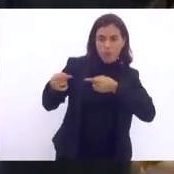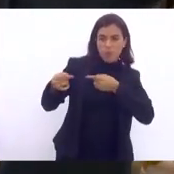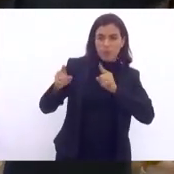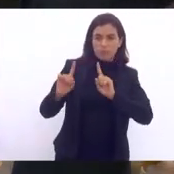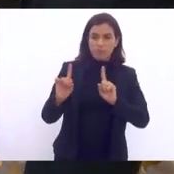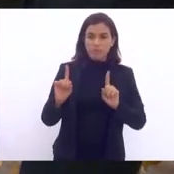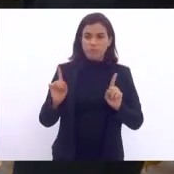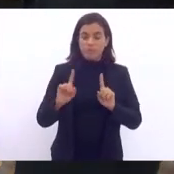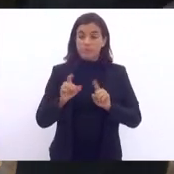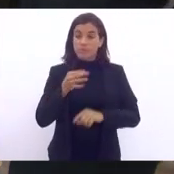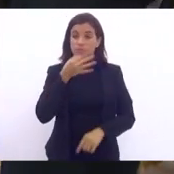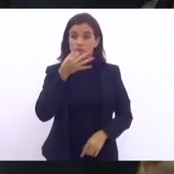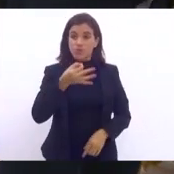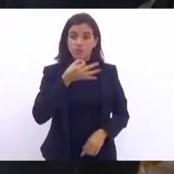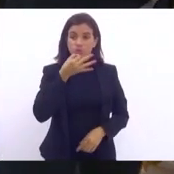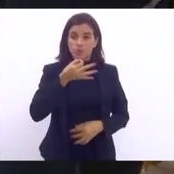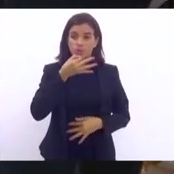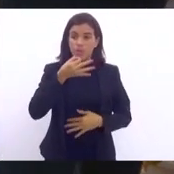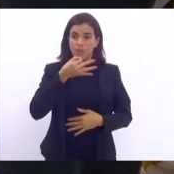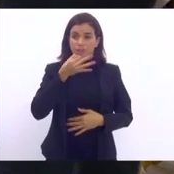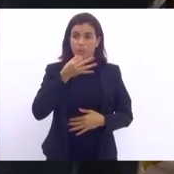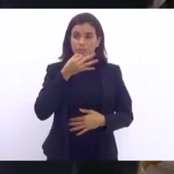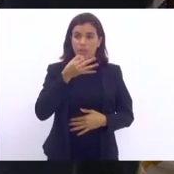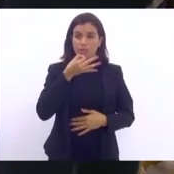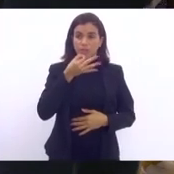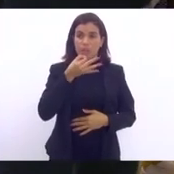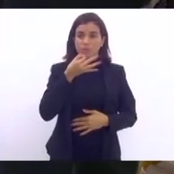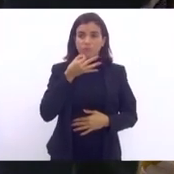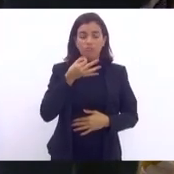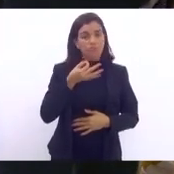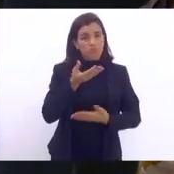sugerir para Vossa Excelência